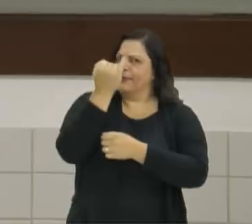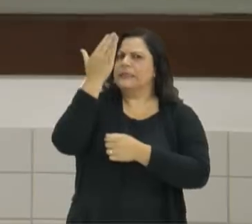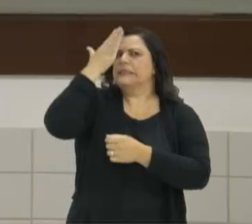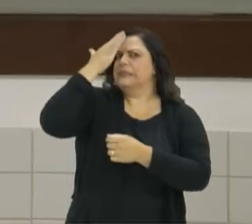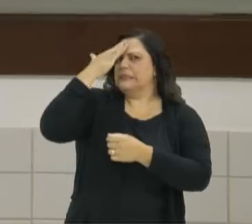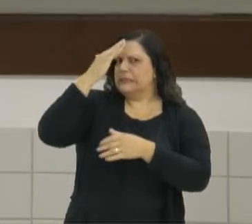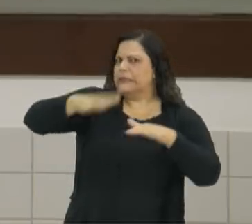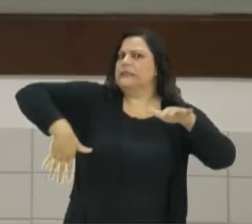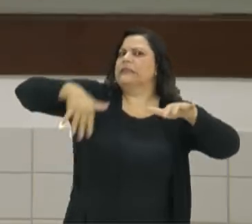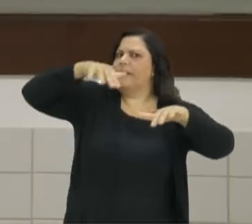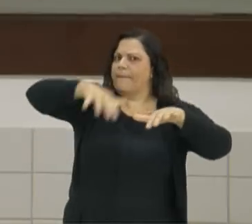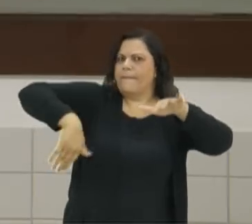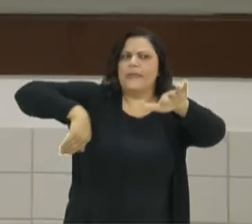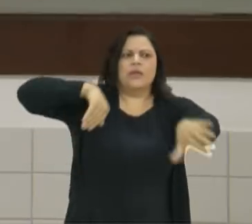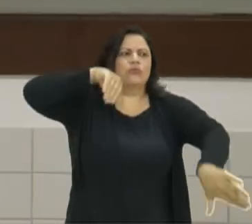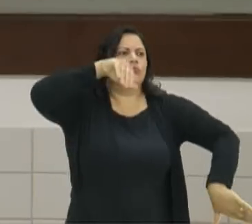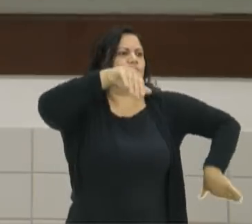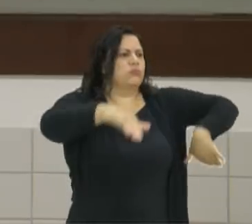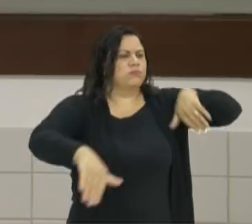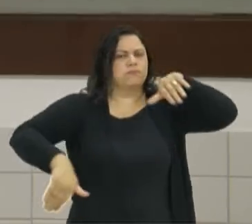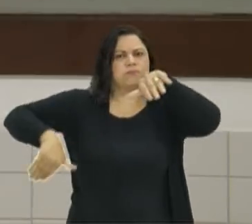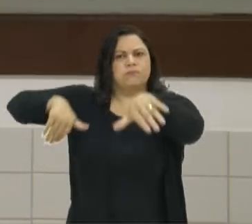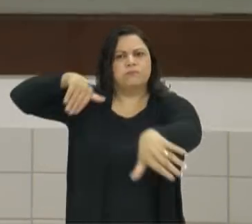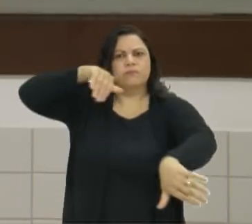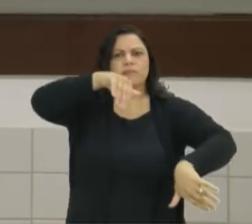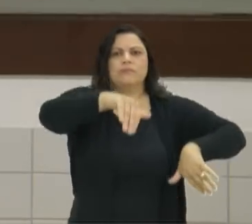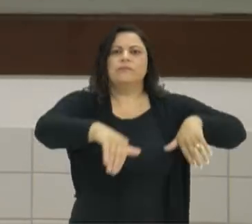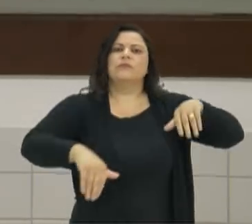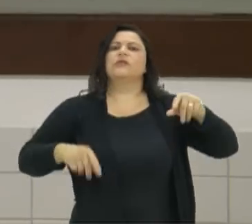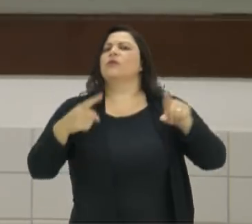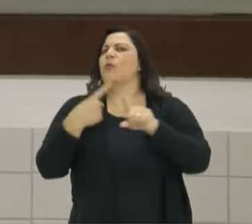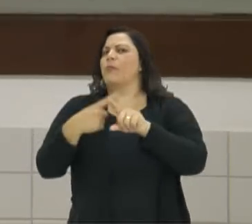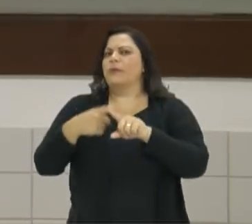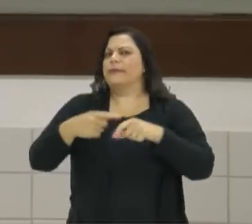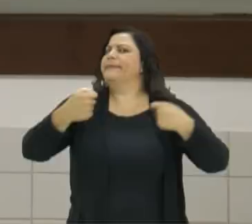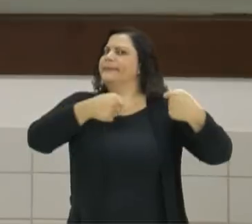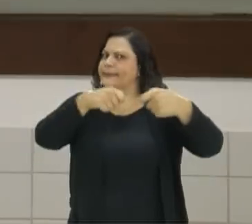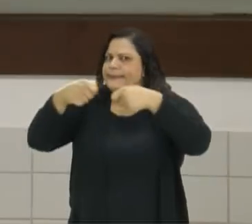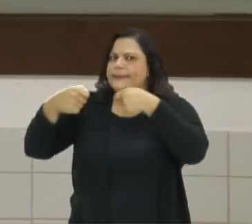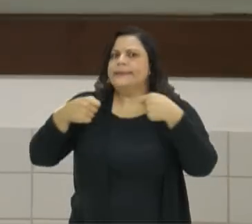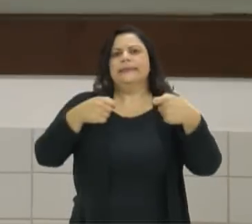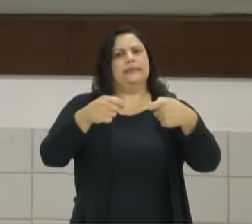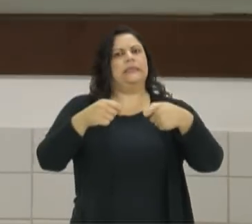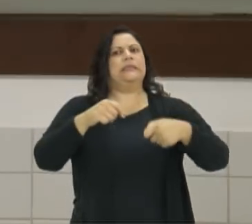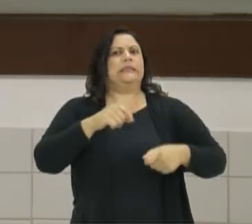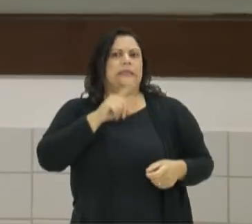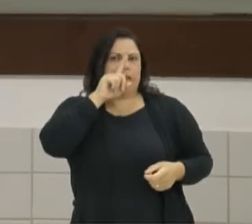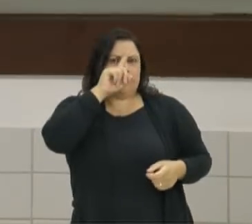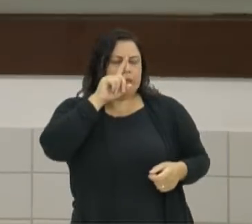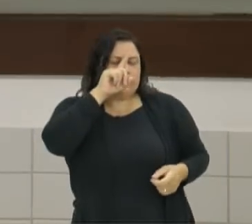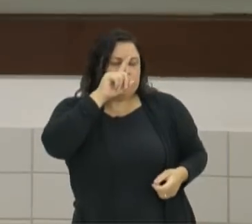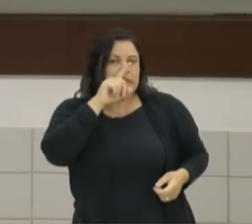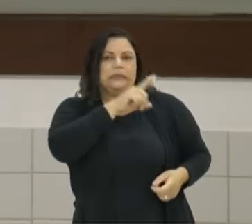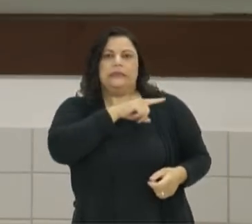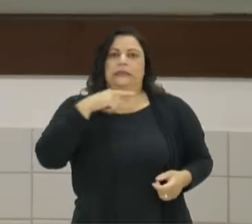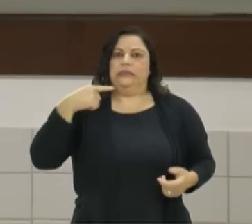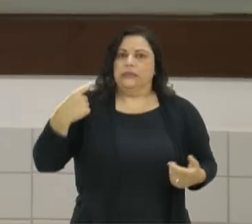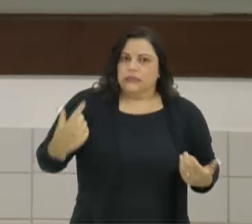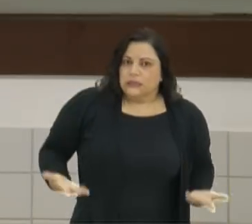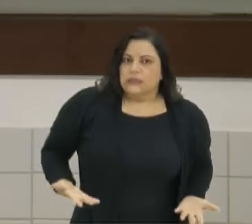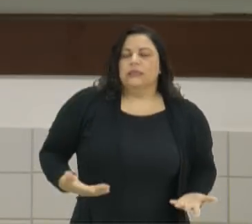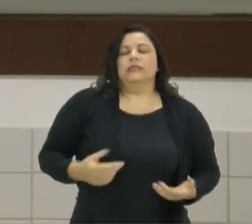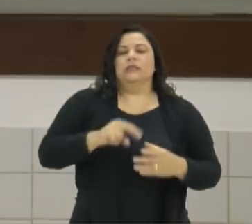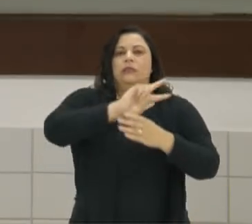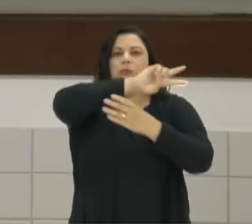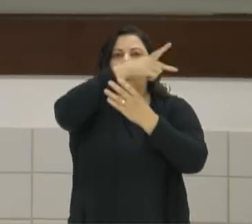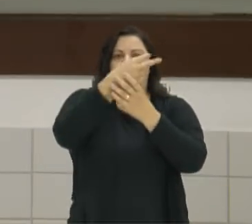nadar para, talvez, se for necessário, não correr o risco de acabar sofrendo aí um acidente e se